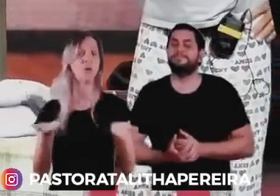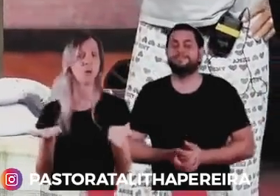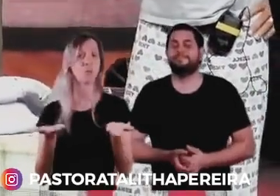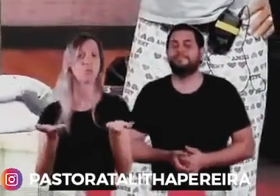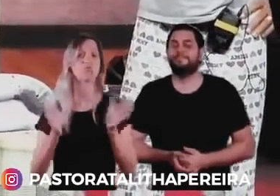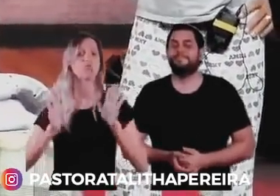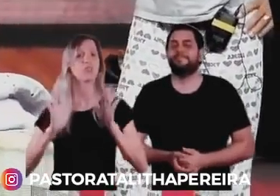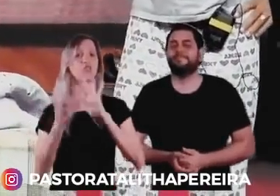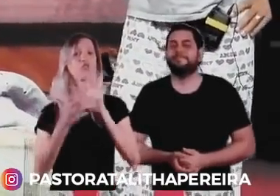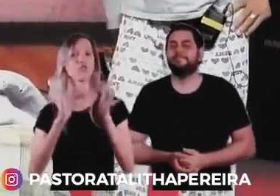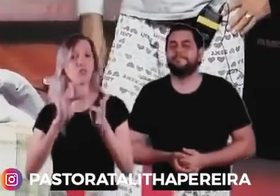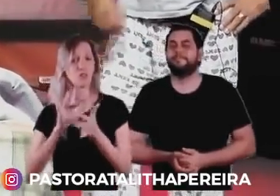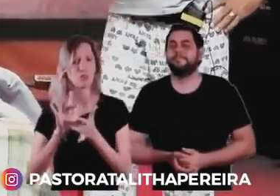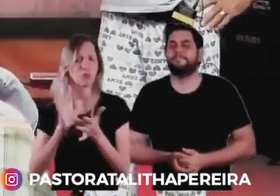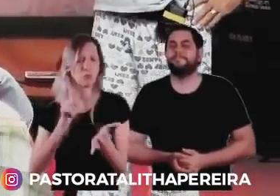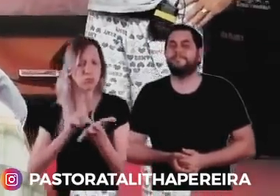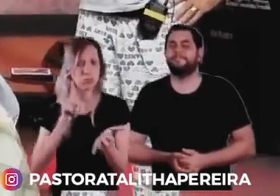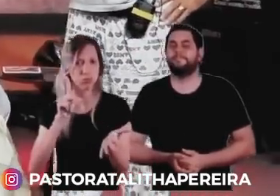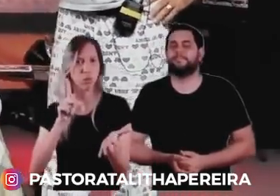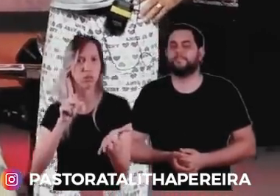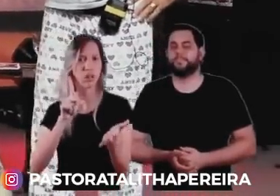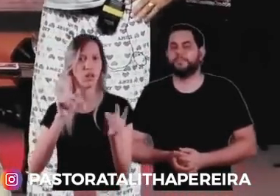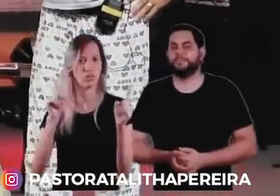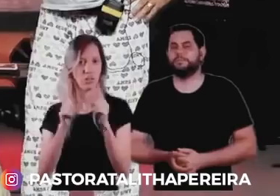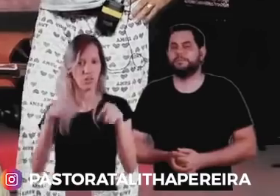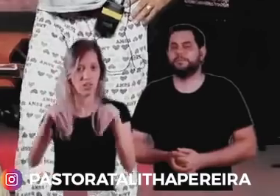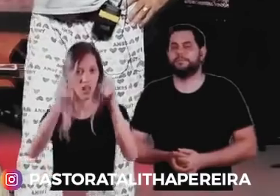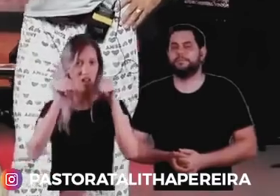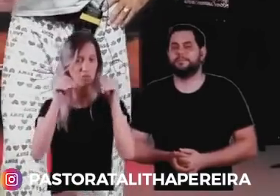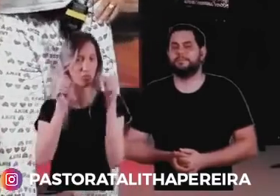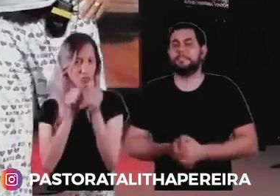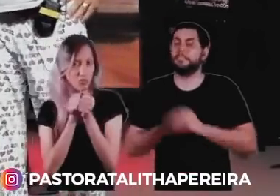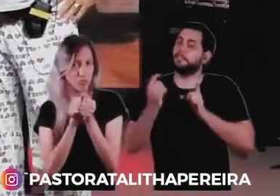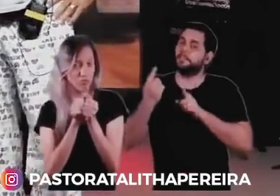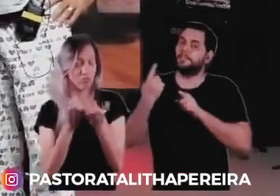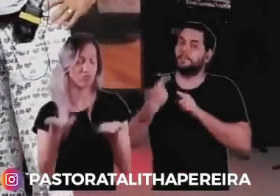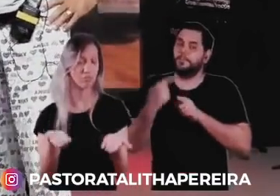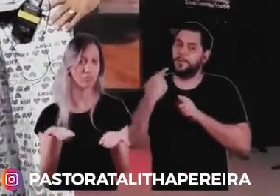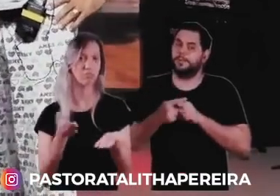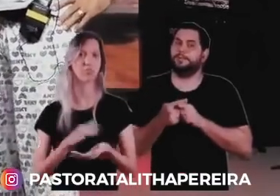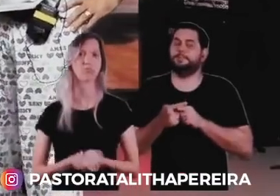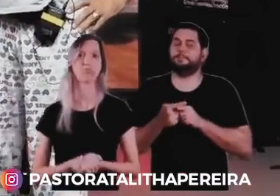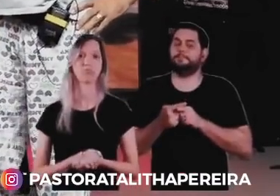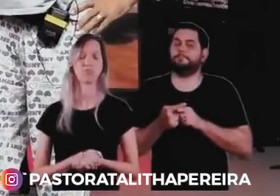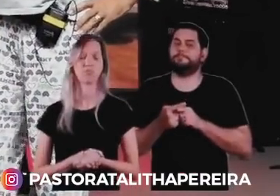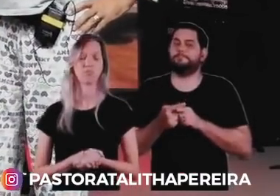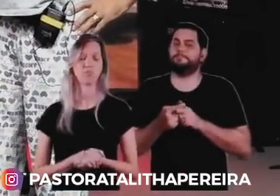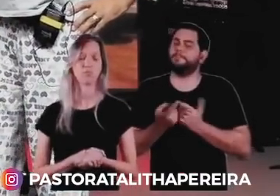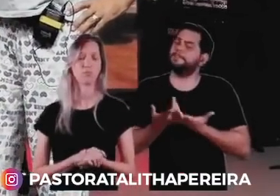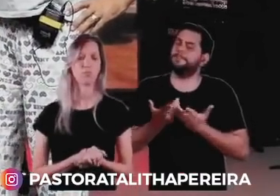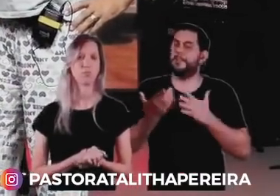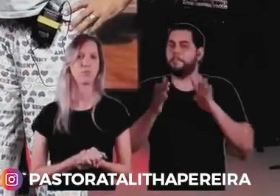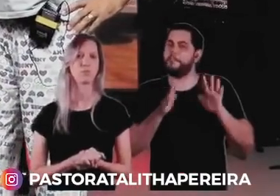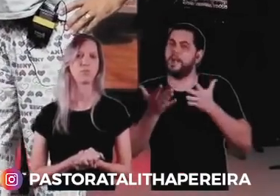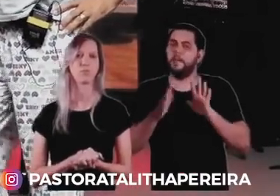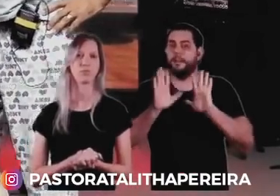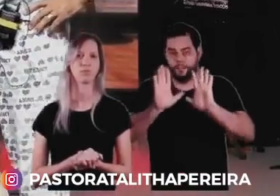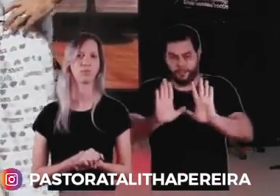Jesus realmente está entre os lençóis? Porque poderia ser mais ou menos